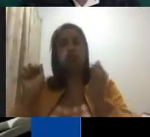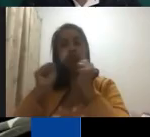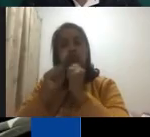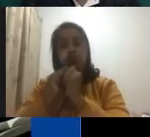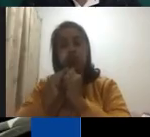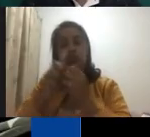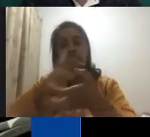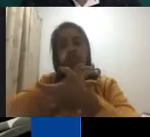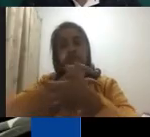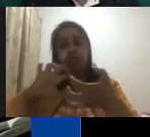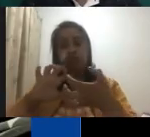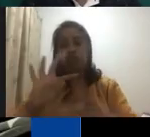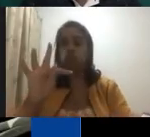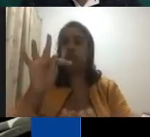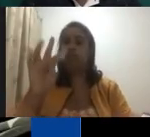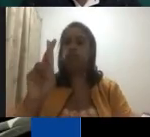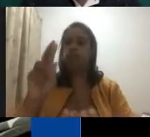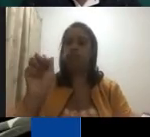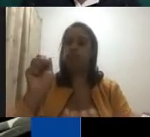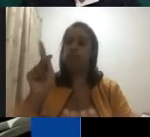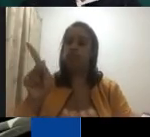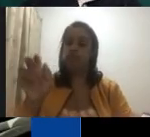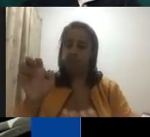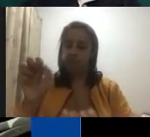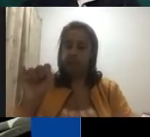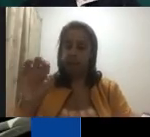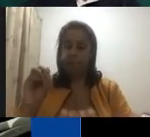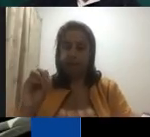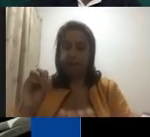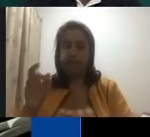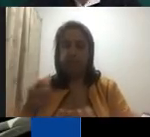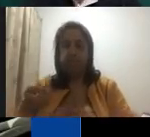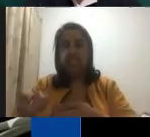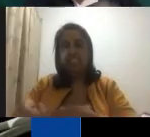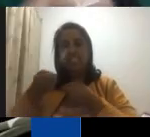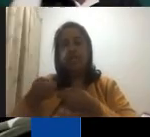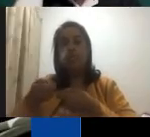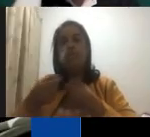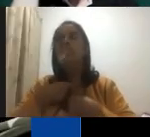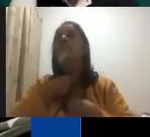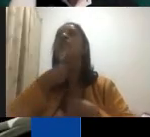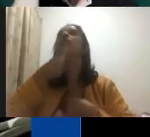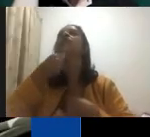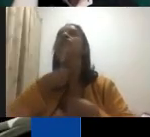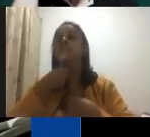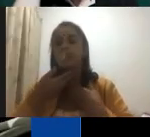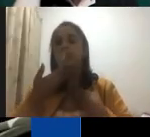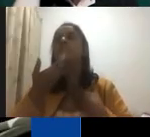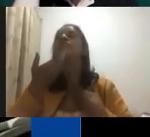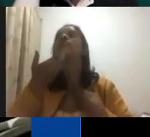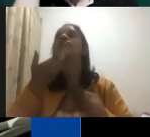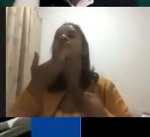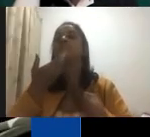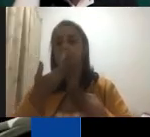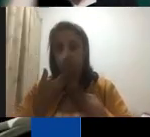músculo estabilizador do pescoço, além de trabalhar fazendo extensão do pescoço. Ele estende o nosso pescoço, né? Ele joga